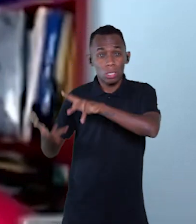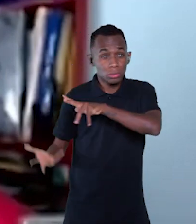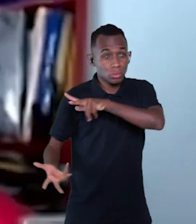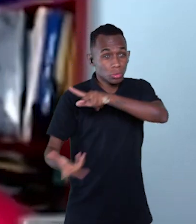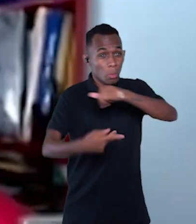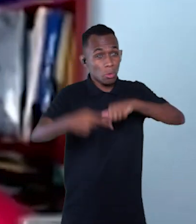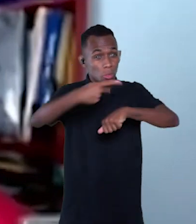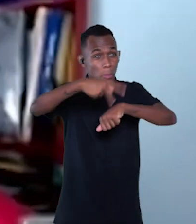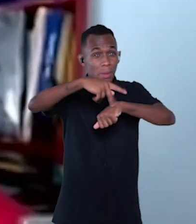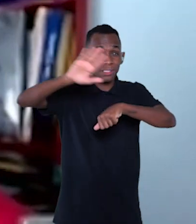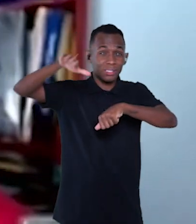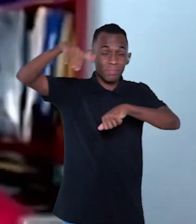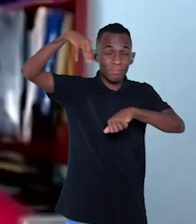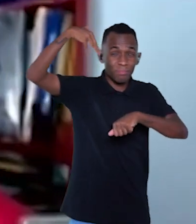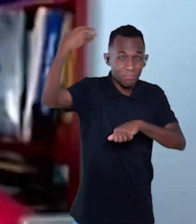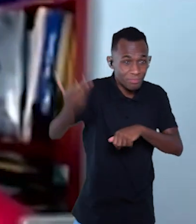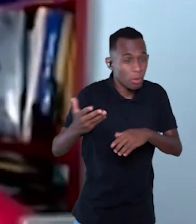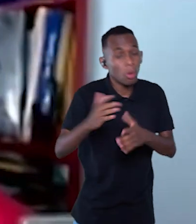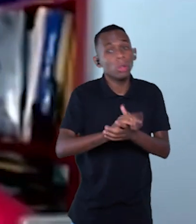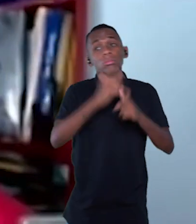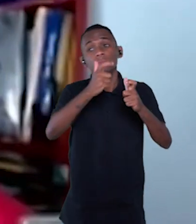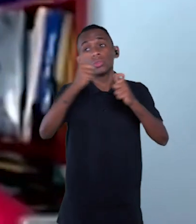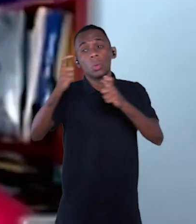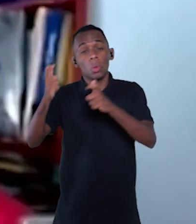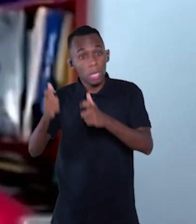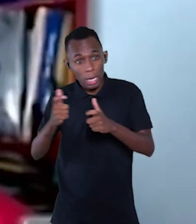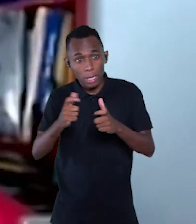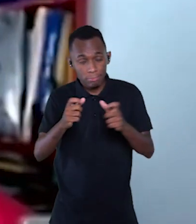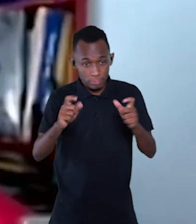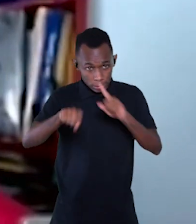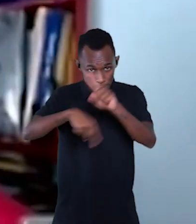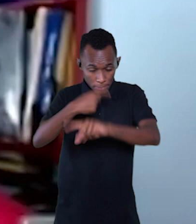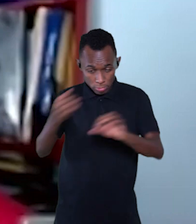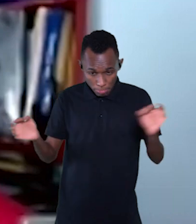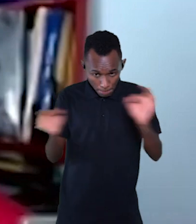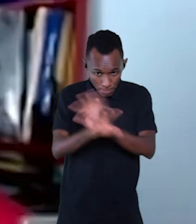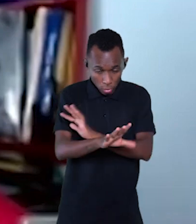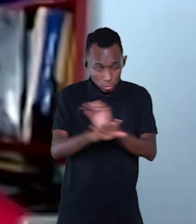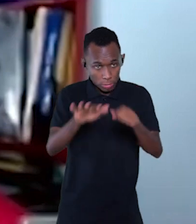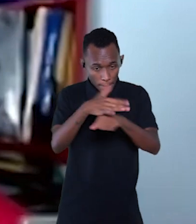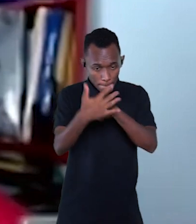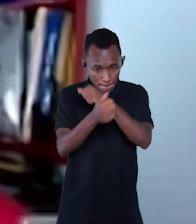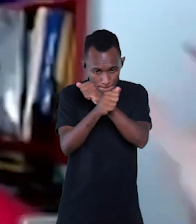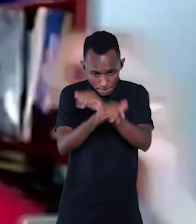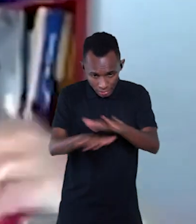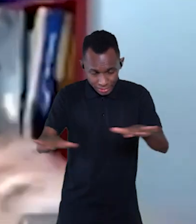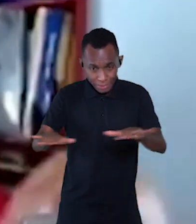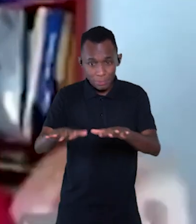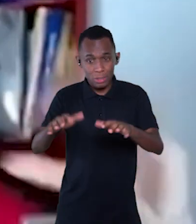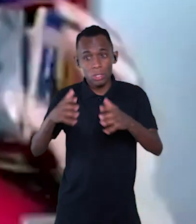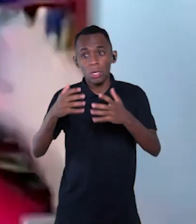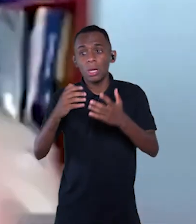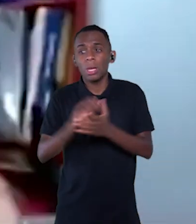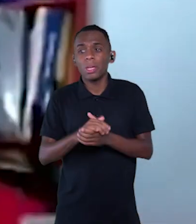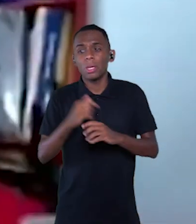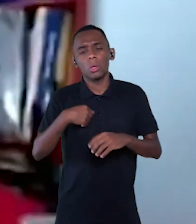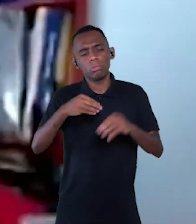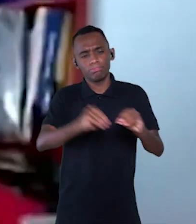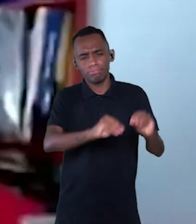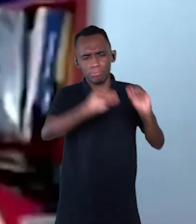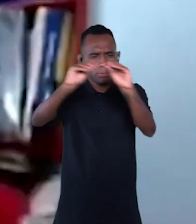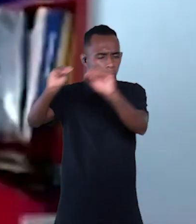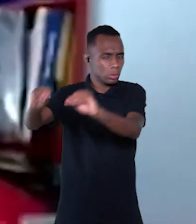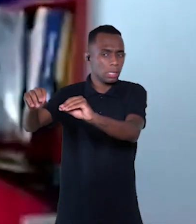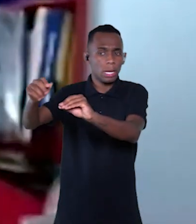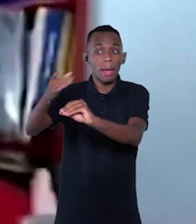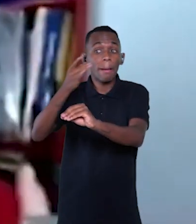lugar do mundo, em diversos países, diversas regiões do país, que depois acabou a pandemia, eu tentei fazer essa desvinculação, transferir o